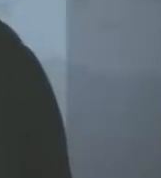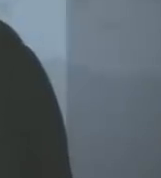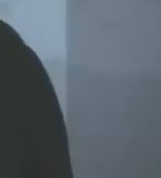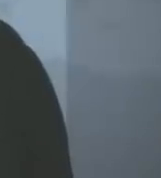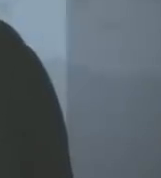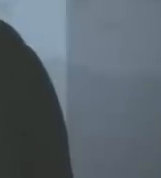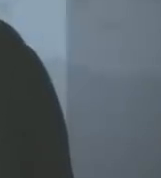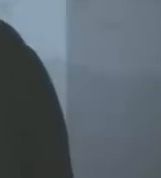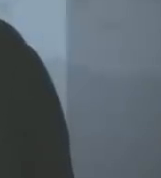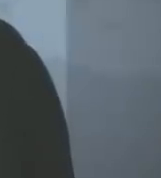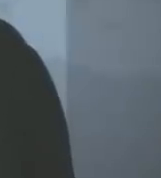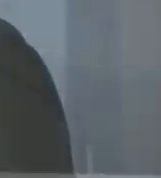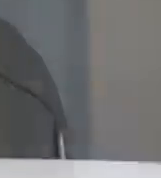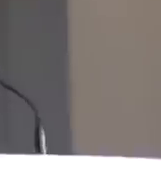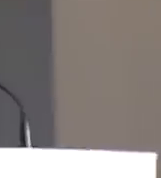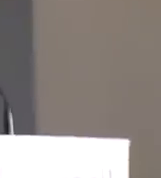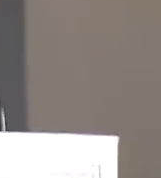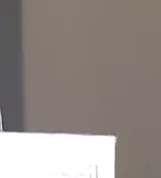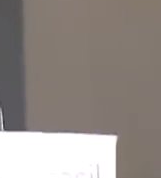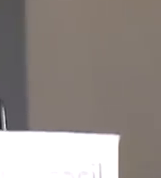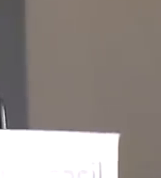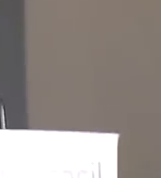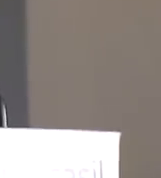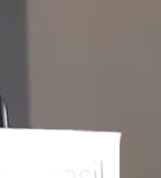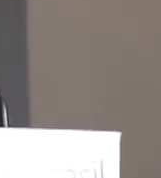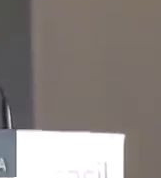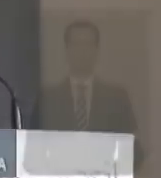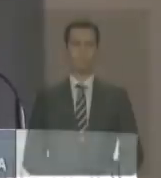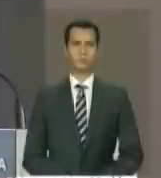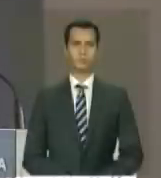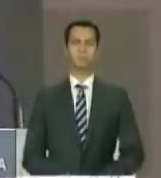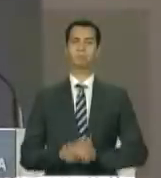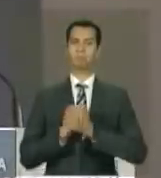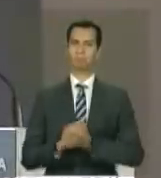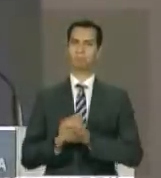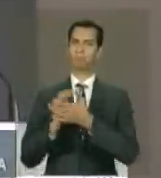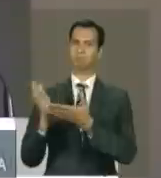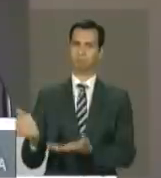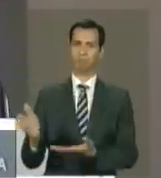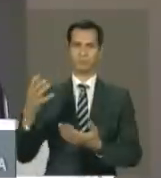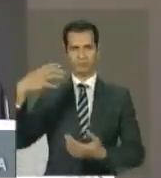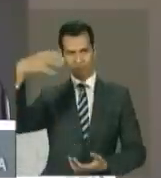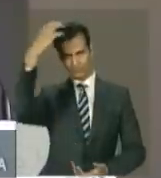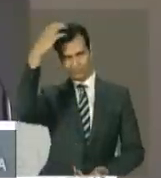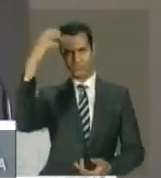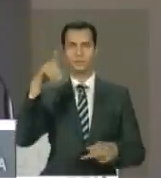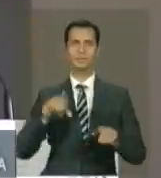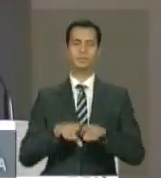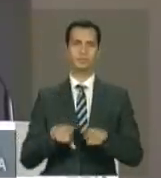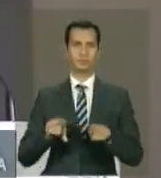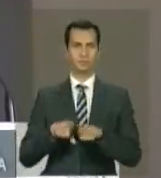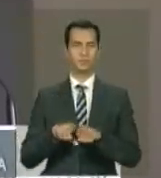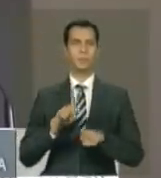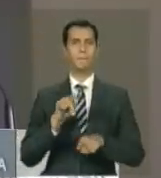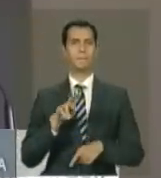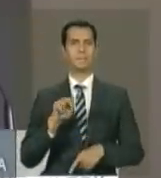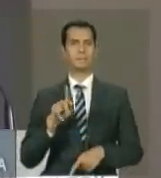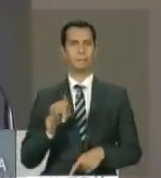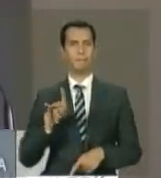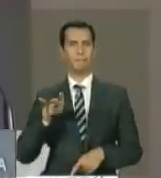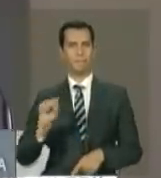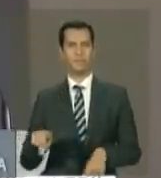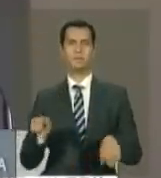de Belas Artes. Suas Majestades, Madames, Suas Altezas Reais,